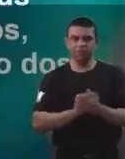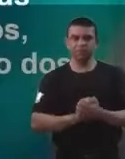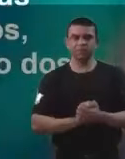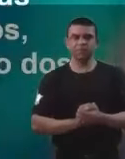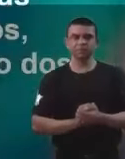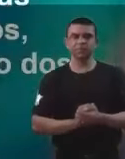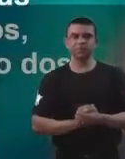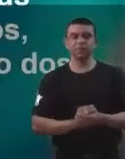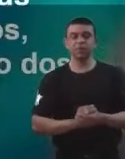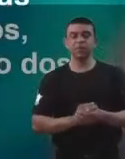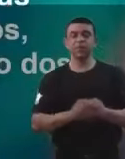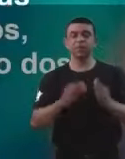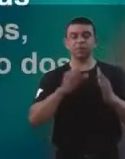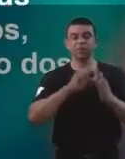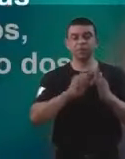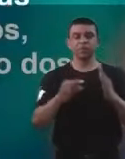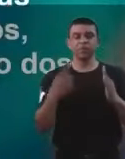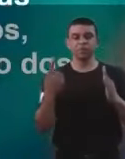O versículo 1 diz assim: